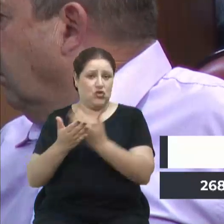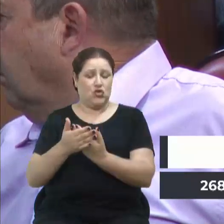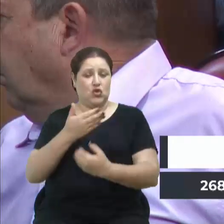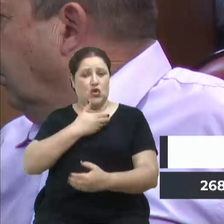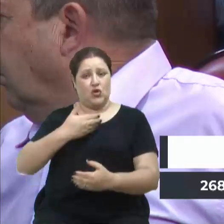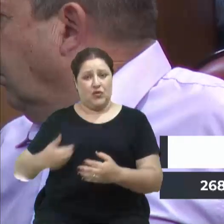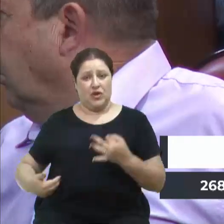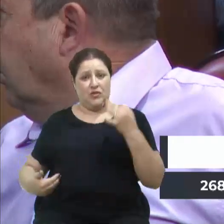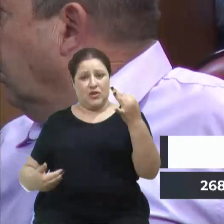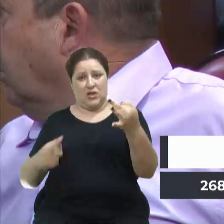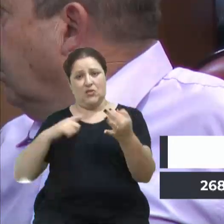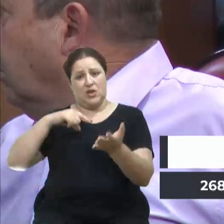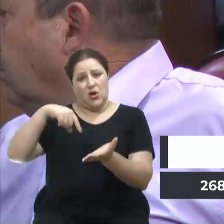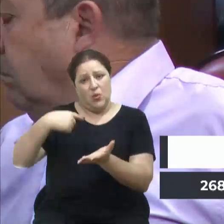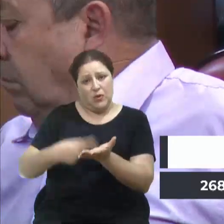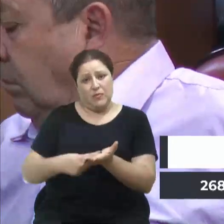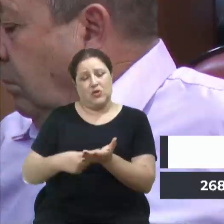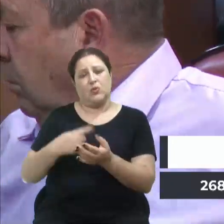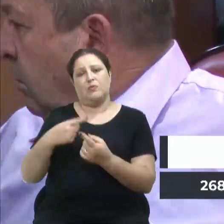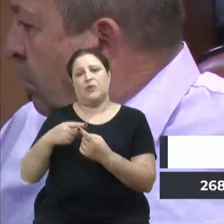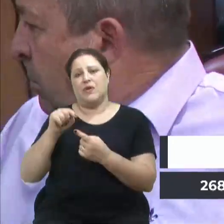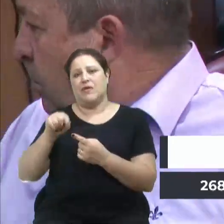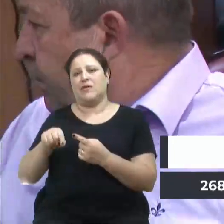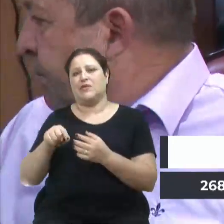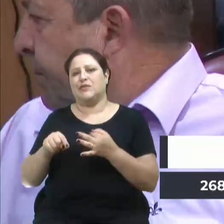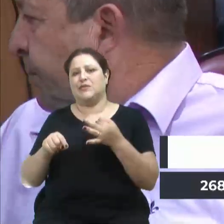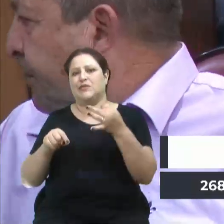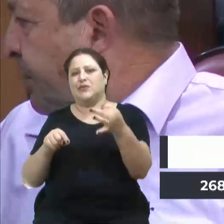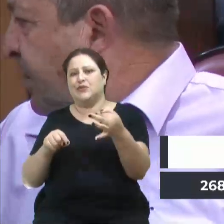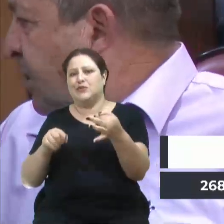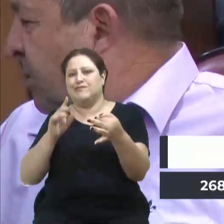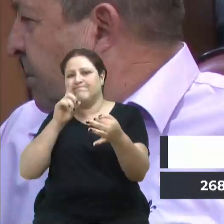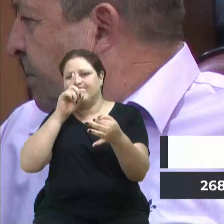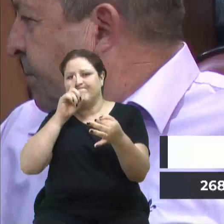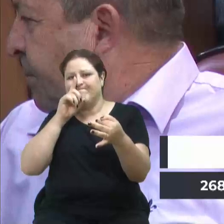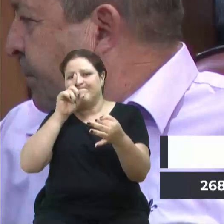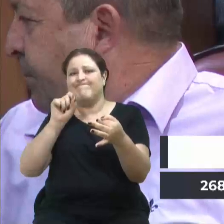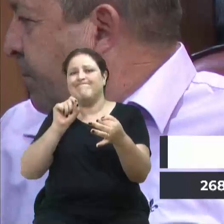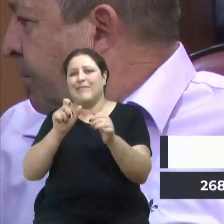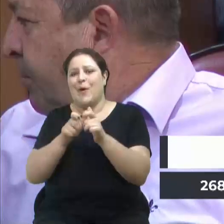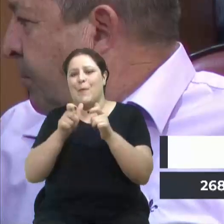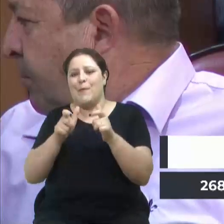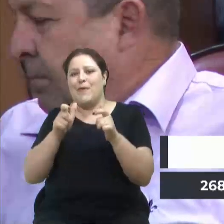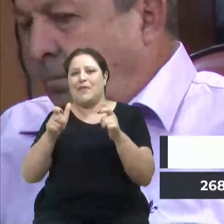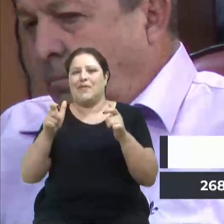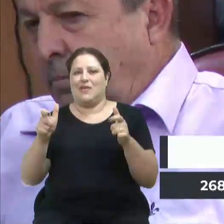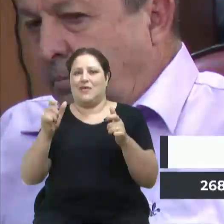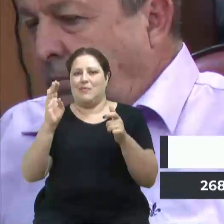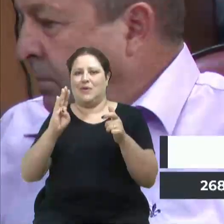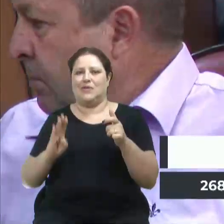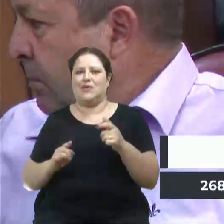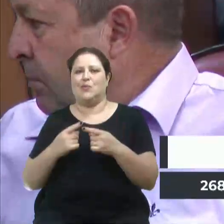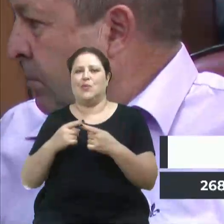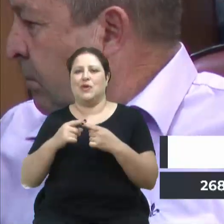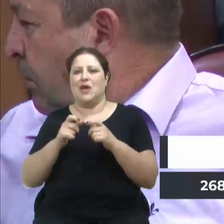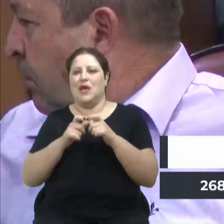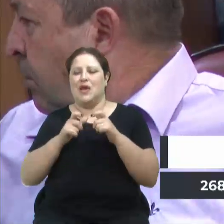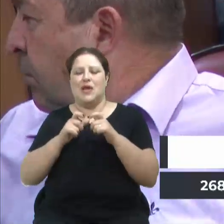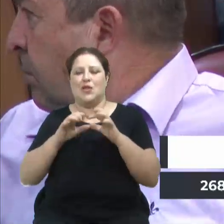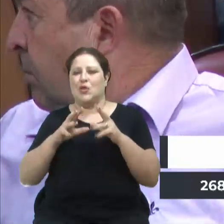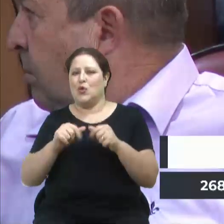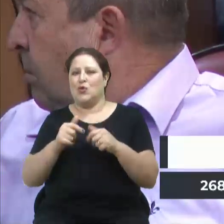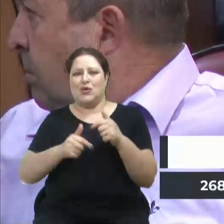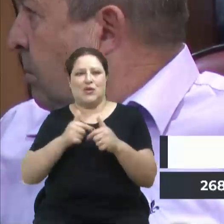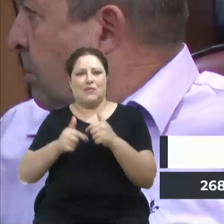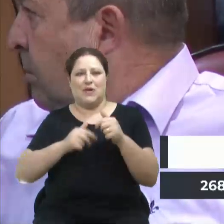porque realmente isso tende, infelizmente, a aumentar no Brasil, porque todos os trabalhadores acabaram